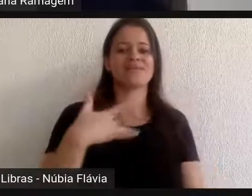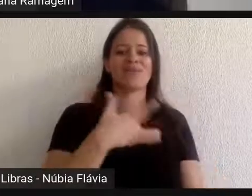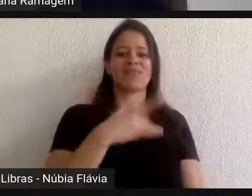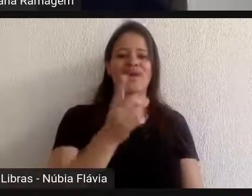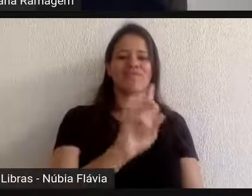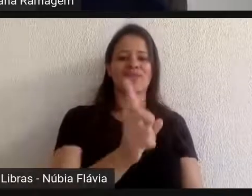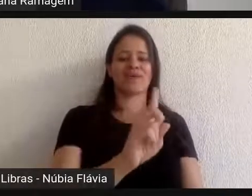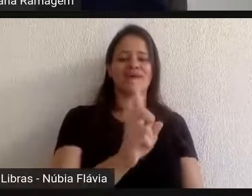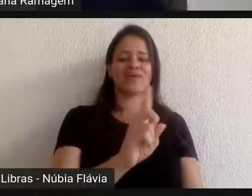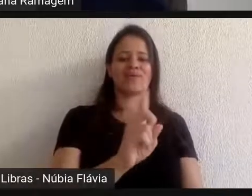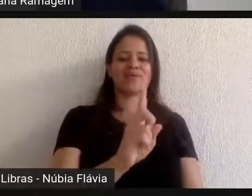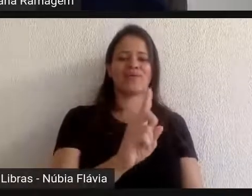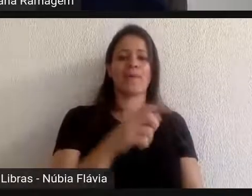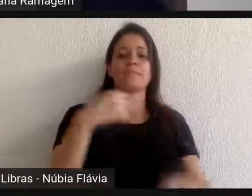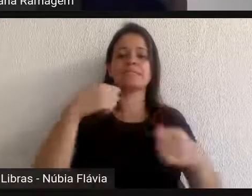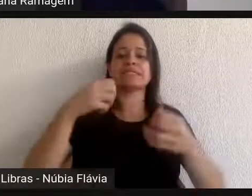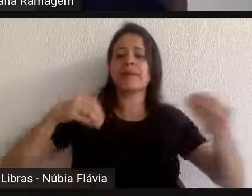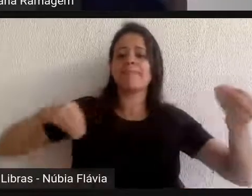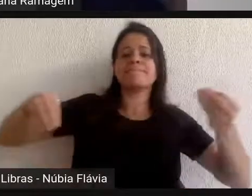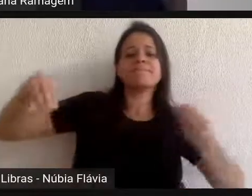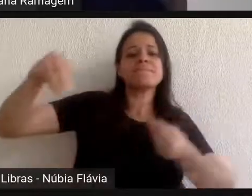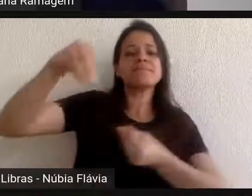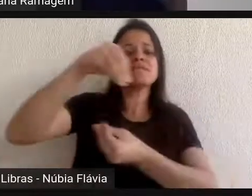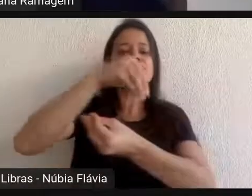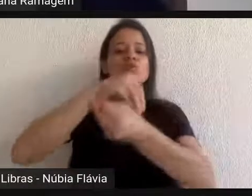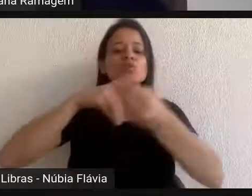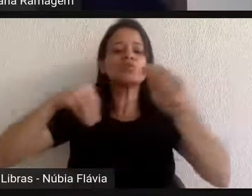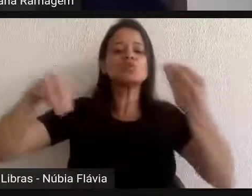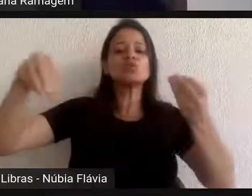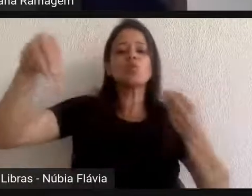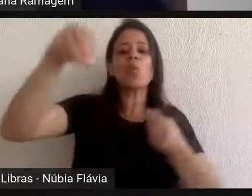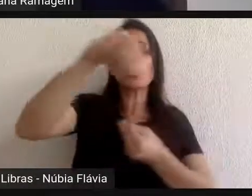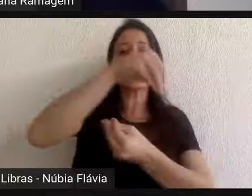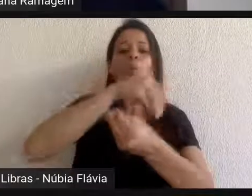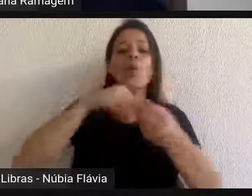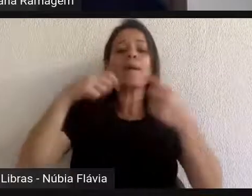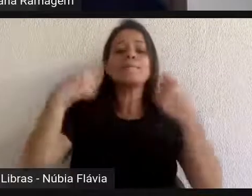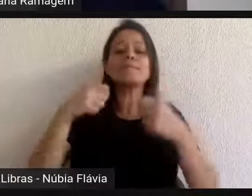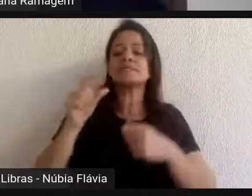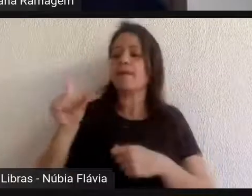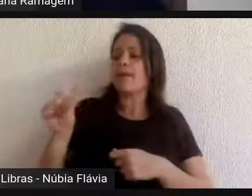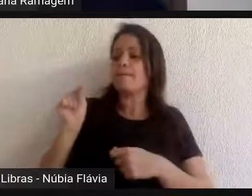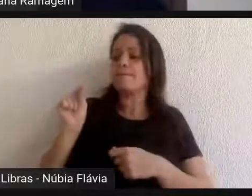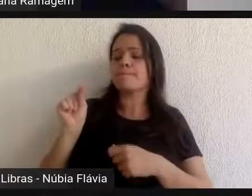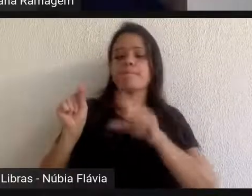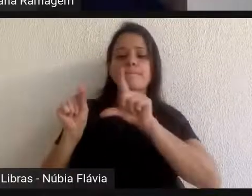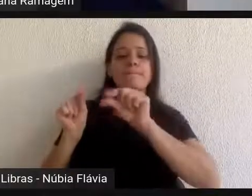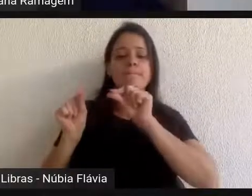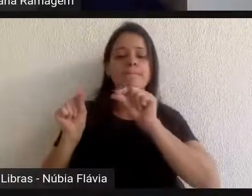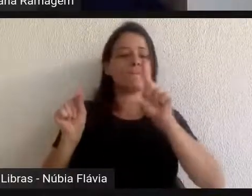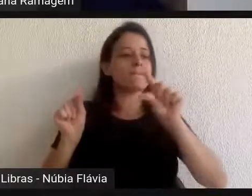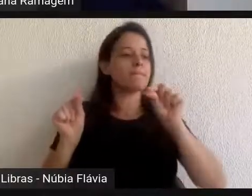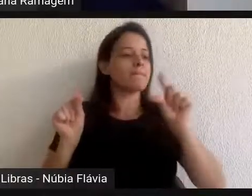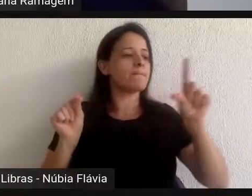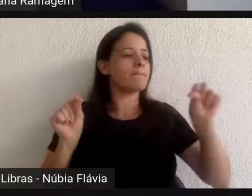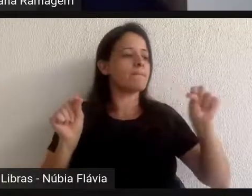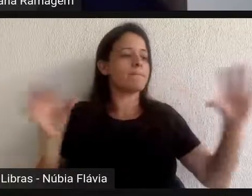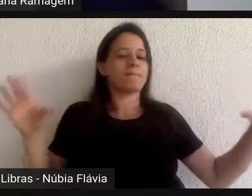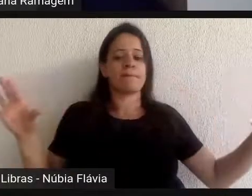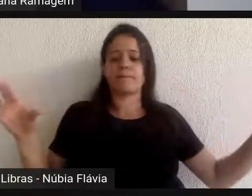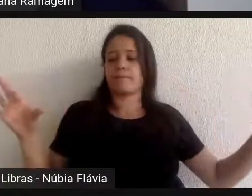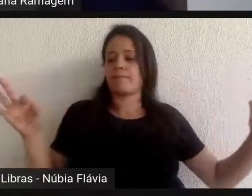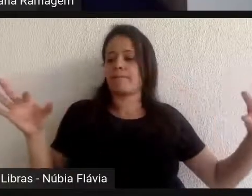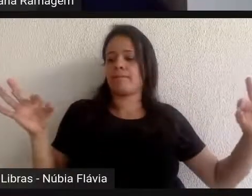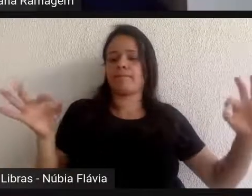mim? Provavelmente não. Por quê? Quais são os componentes da nossa alimentação que reduzem a inflamação,